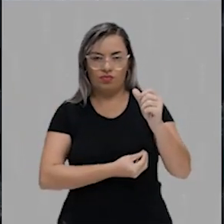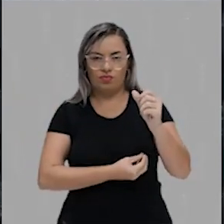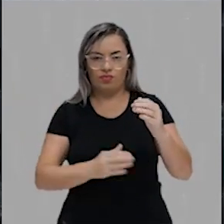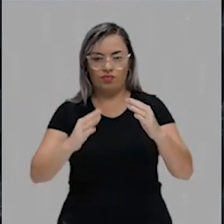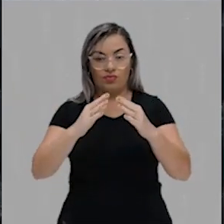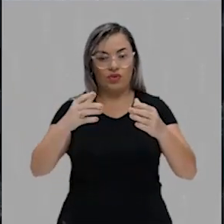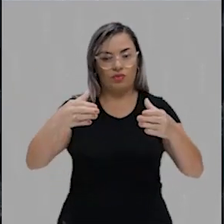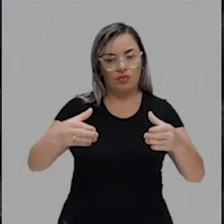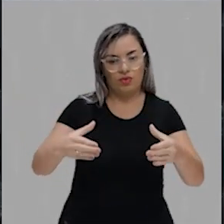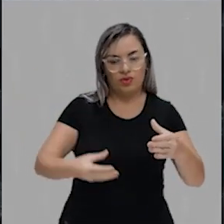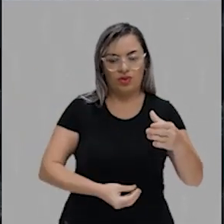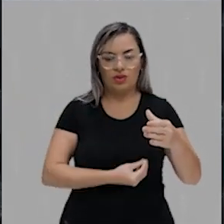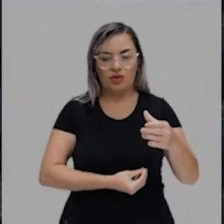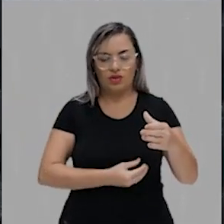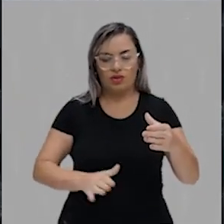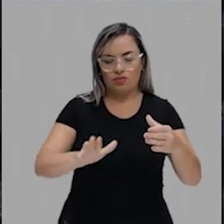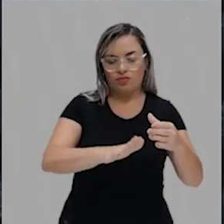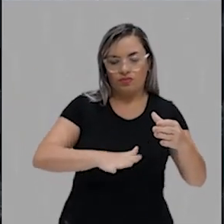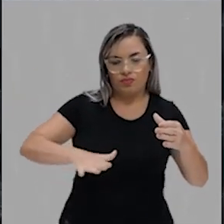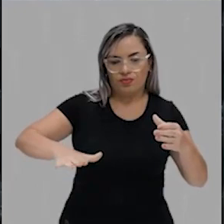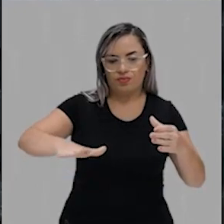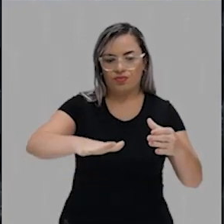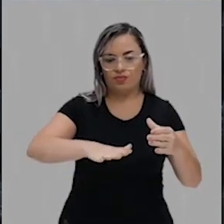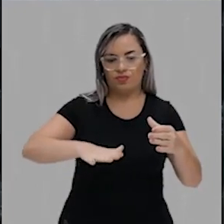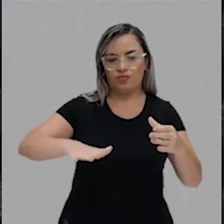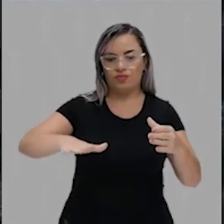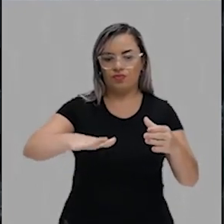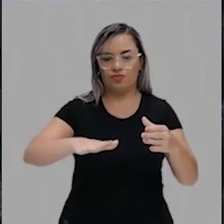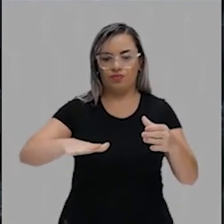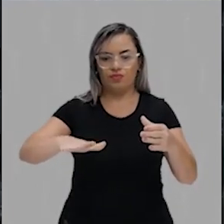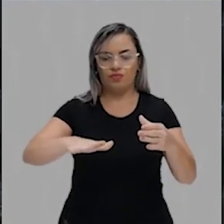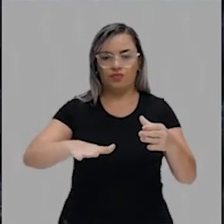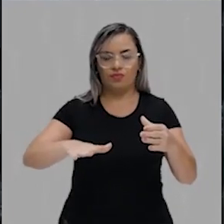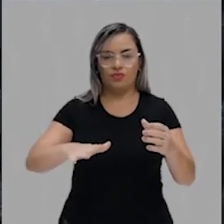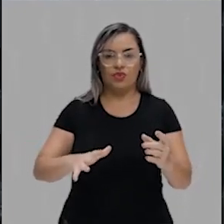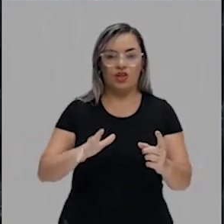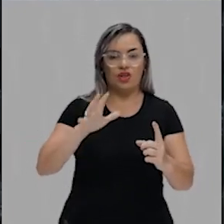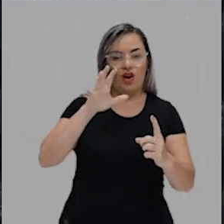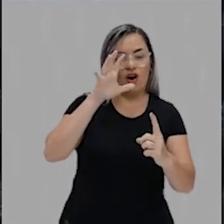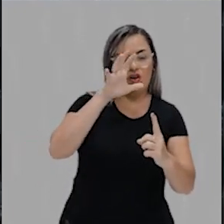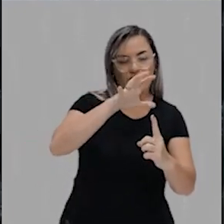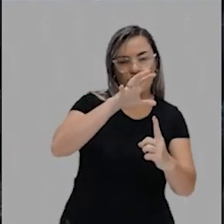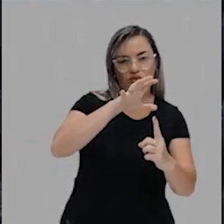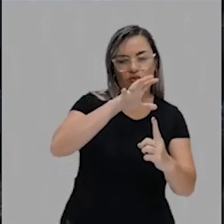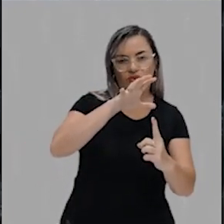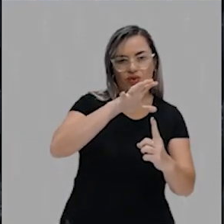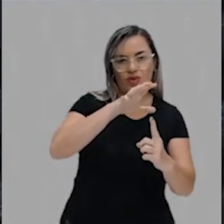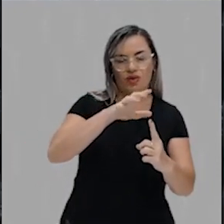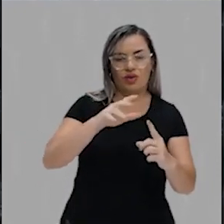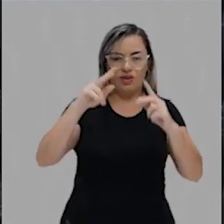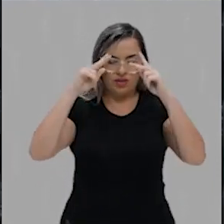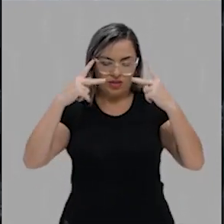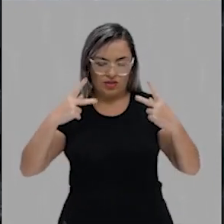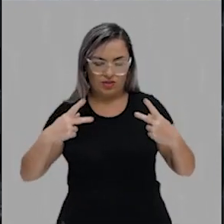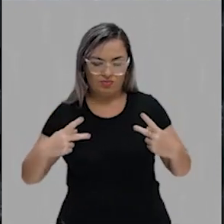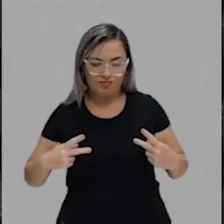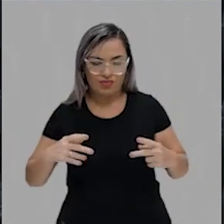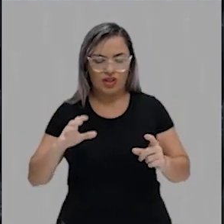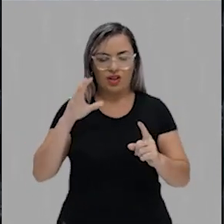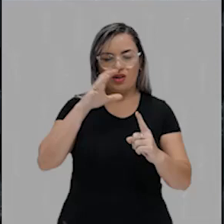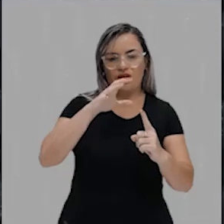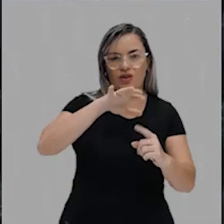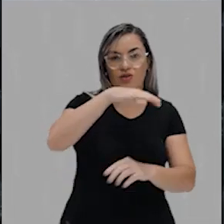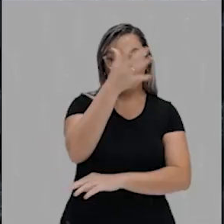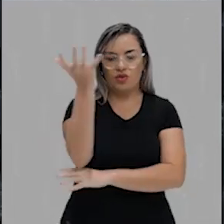naquele local. São produzidos direta ou indiretamente por ação humana e podem afetar